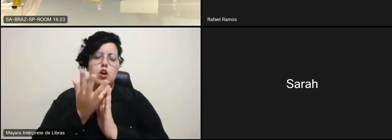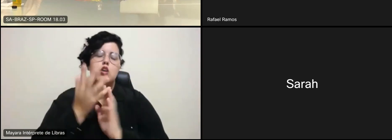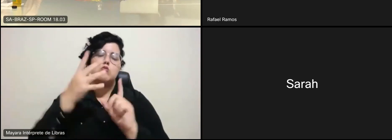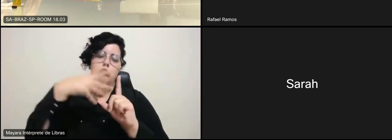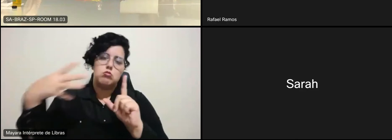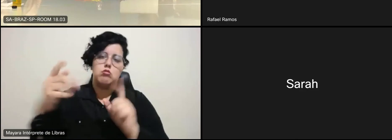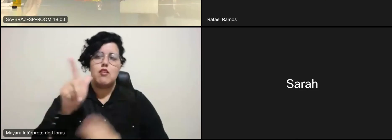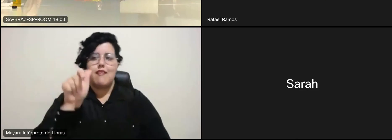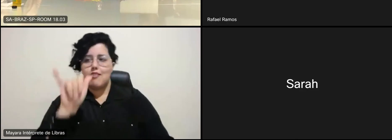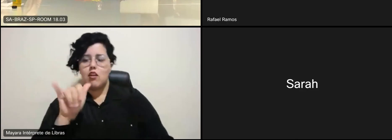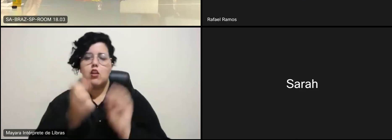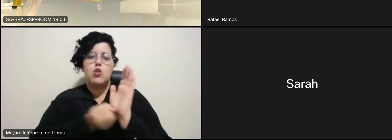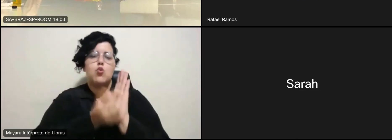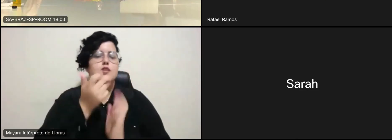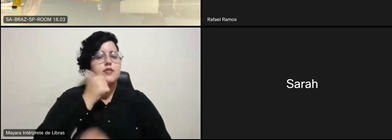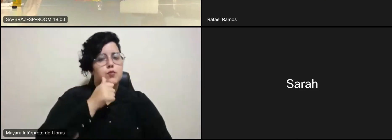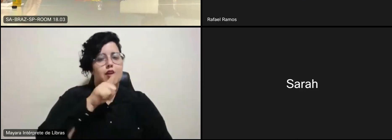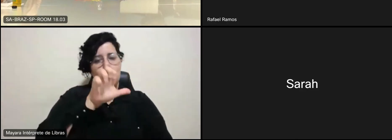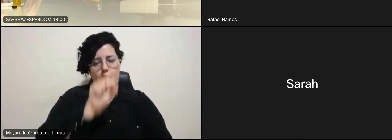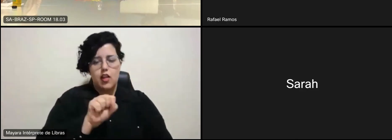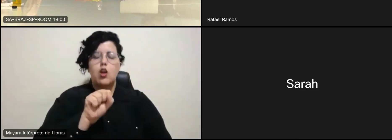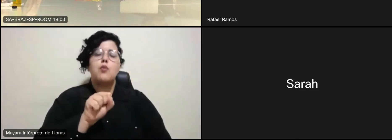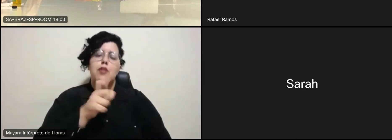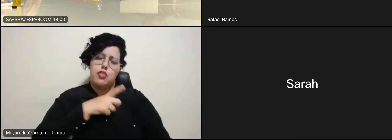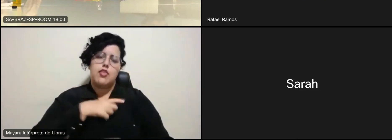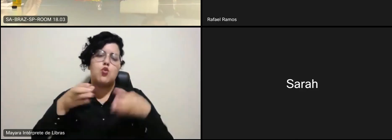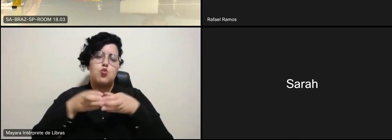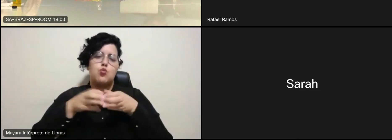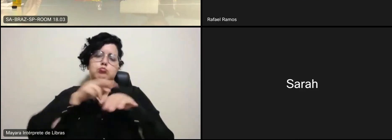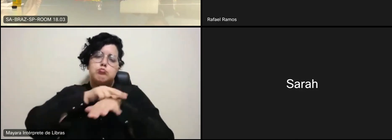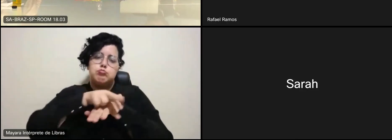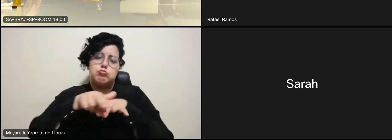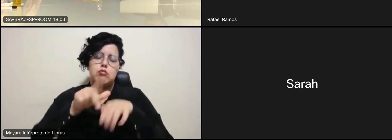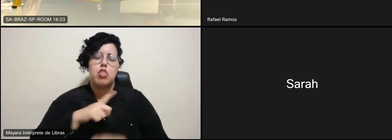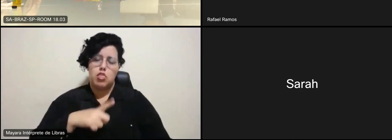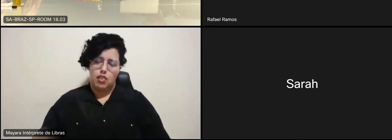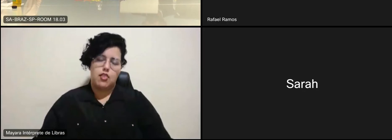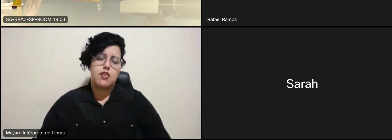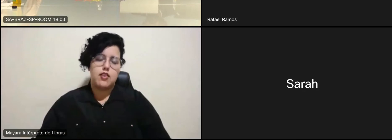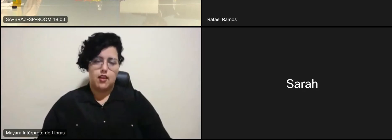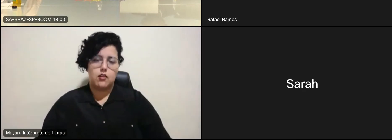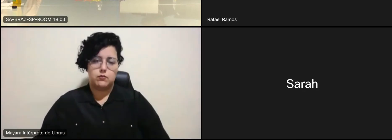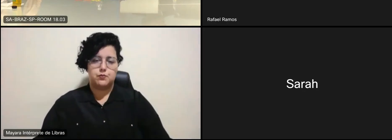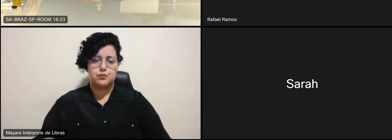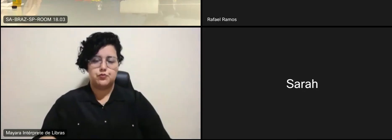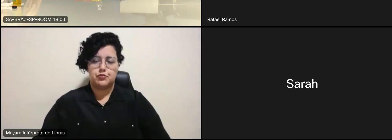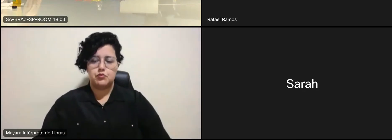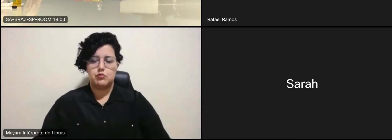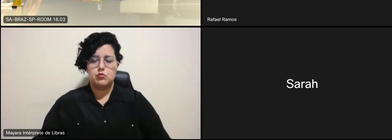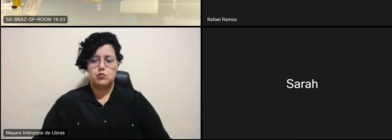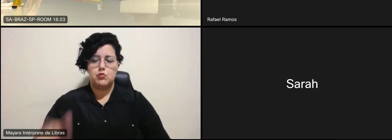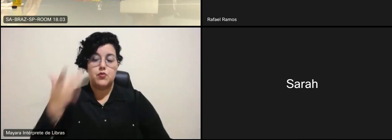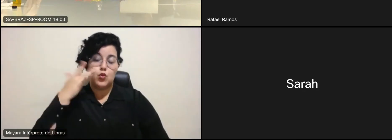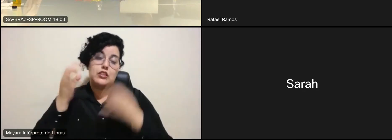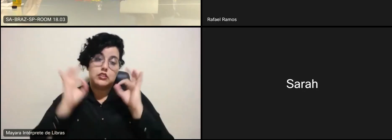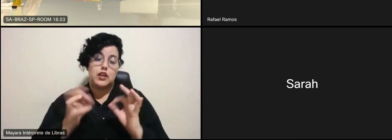lésbicas, para a gente ter essa visão, né. Acho que a gente tem um grupo super diverso lá estudando, eu não sei agora, não puxei minha orelha, o número exato